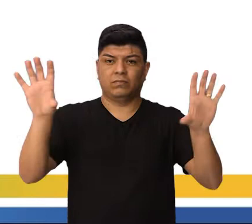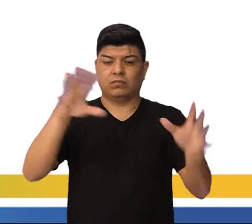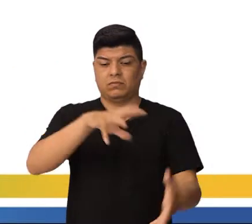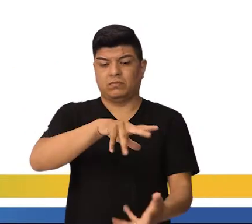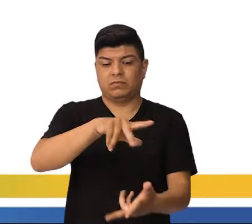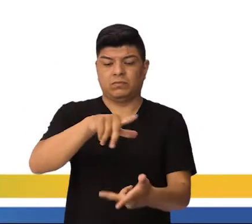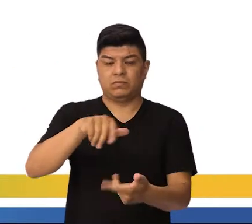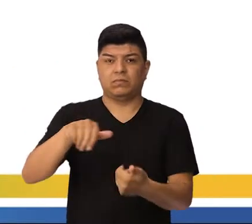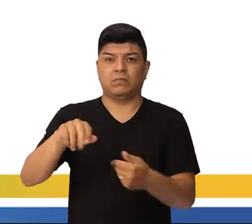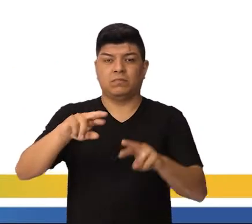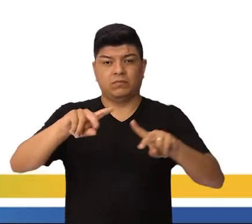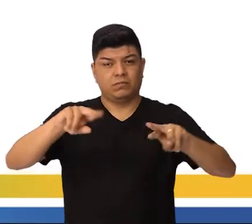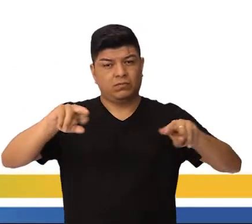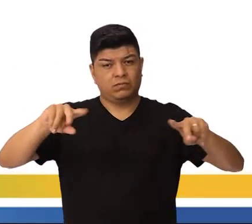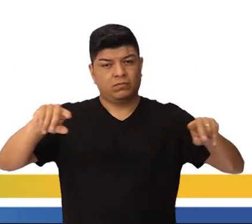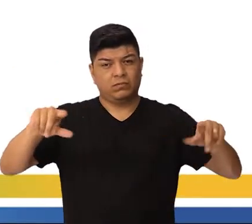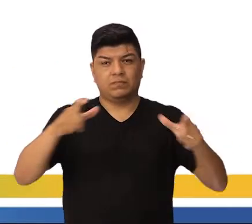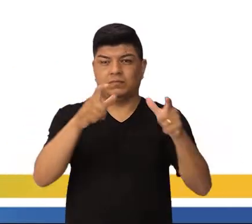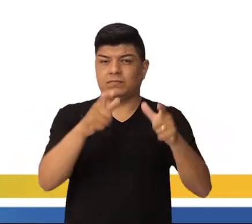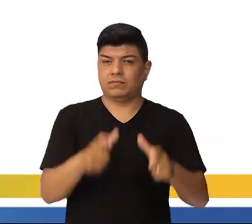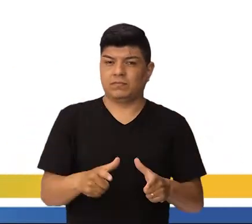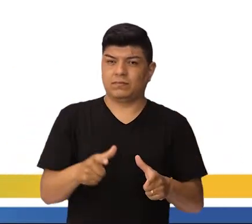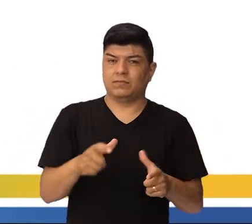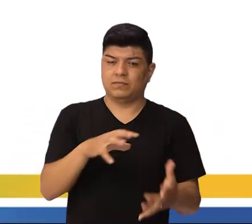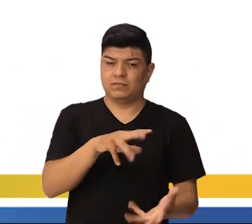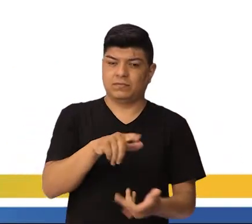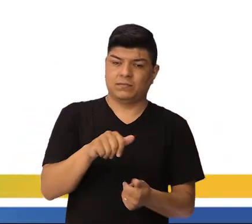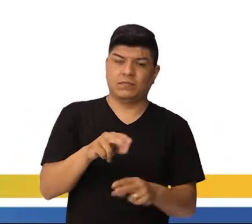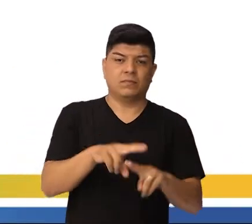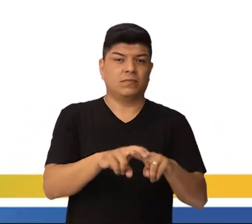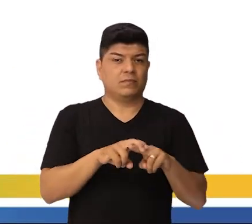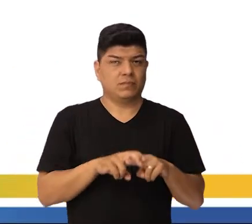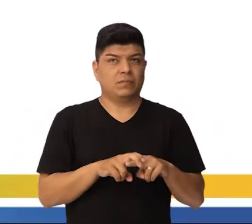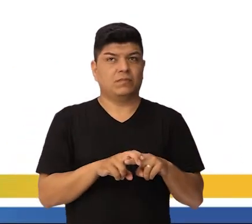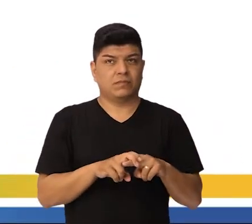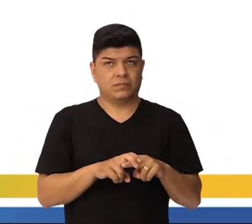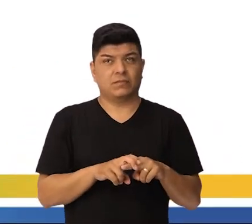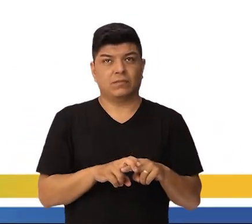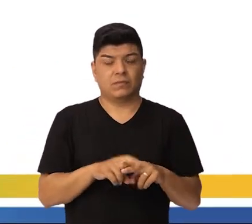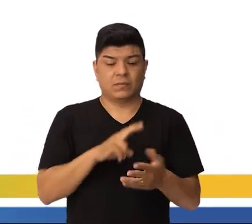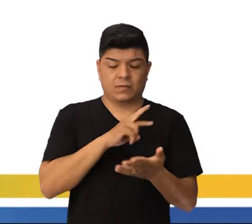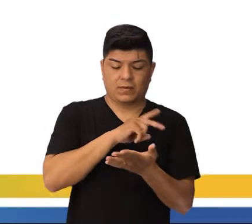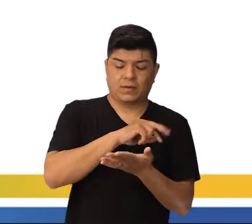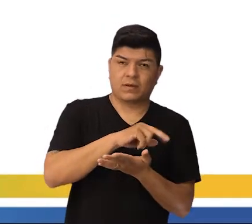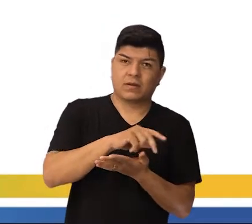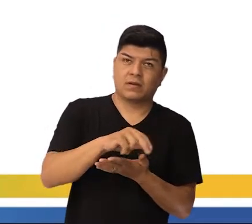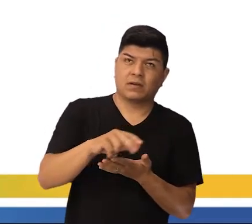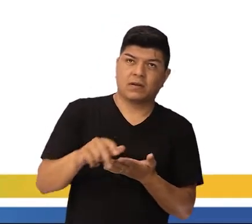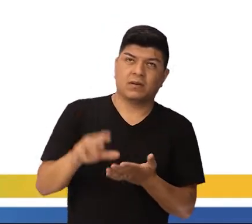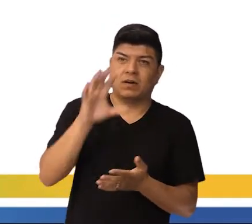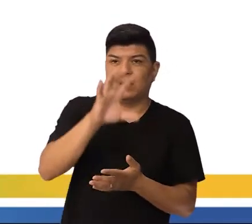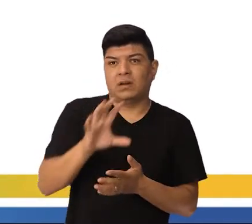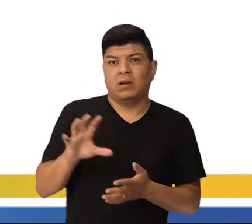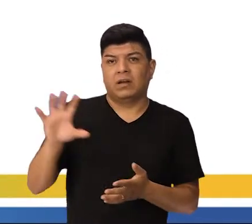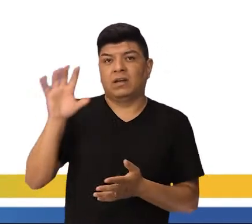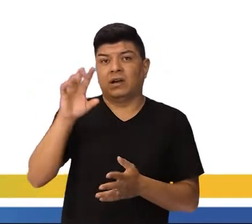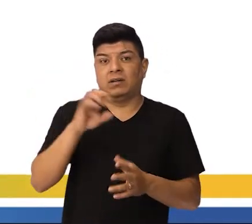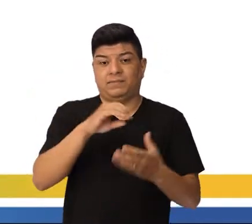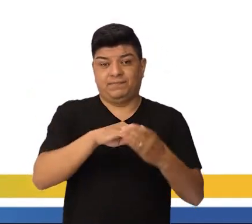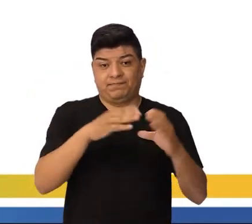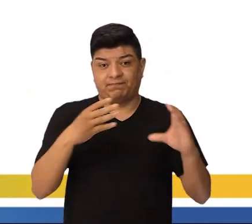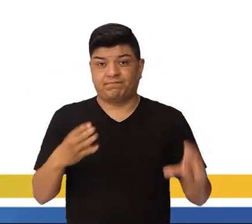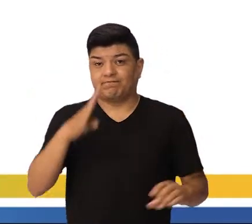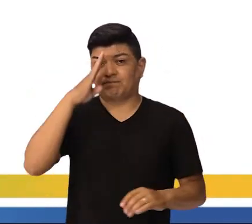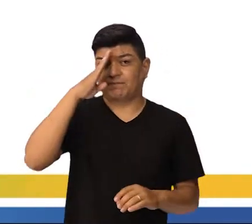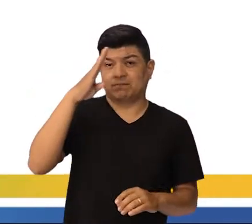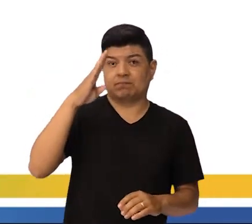características distintas, dependendo da localização no mundo. Por esse motivo, há vários tipos de clima. Agora, a característica